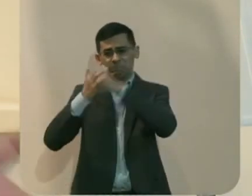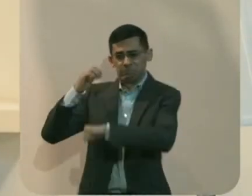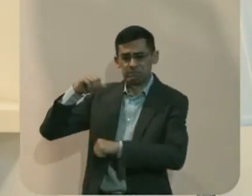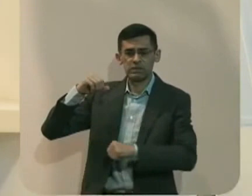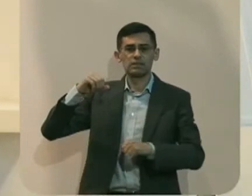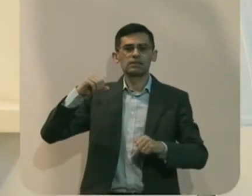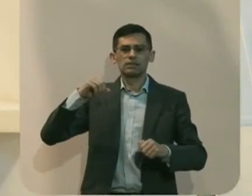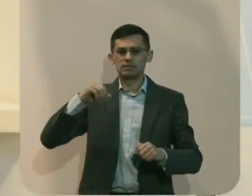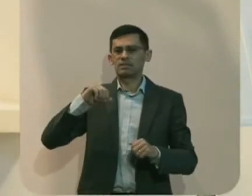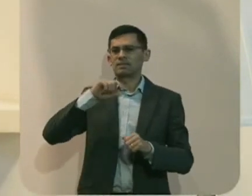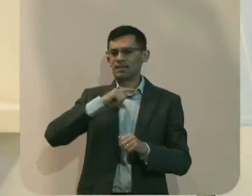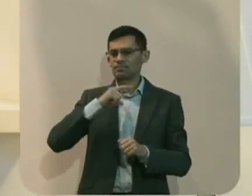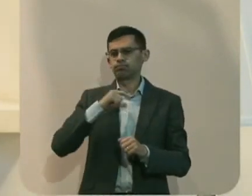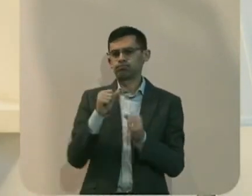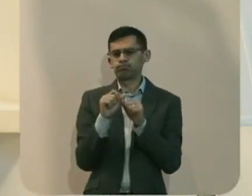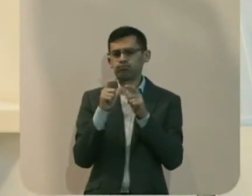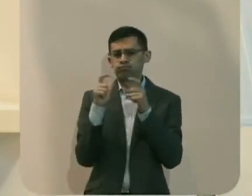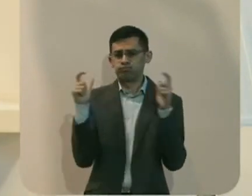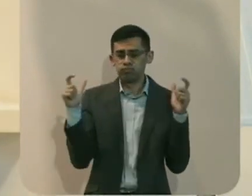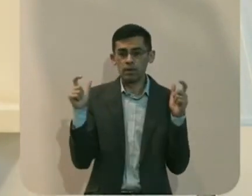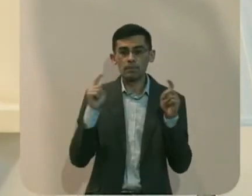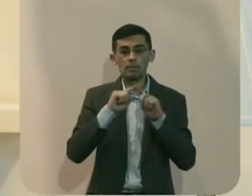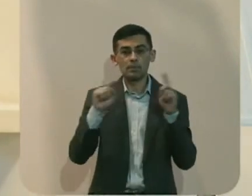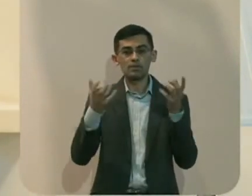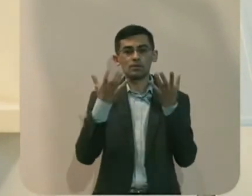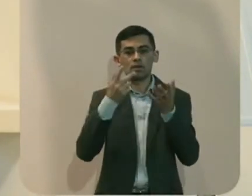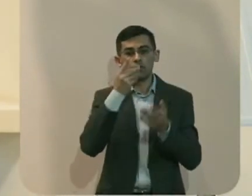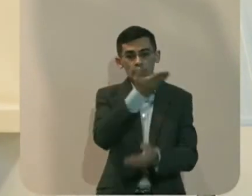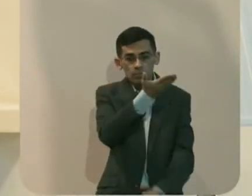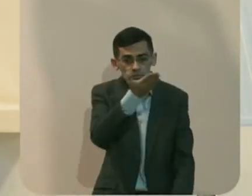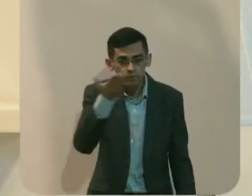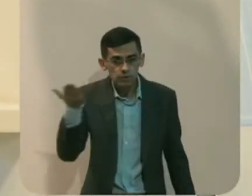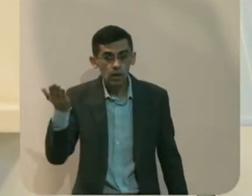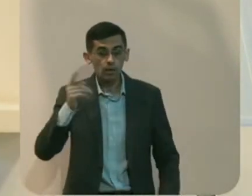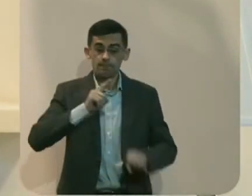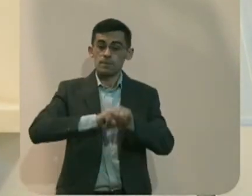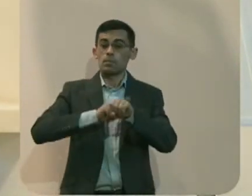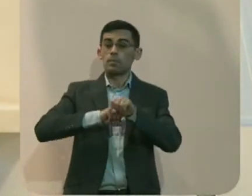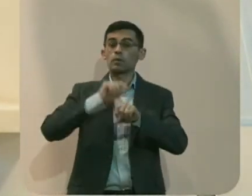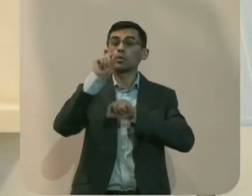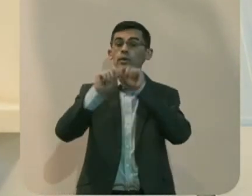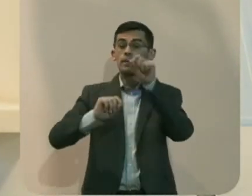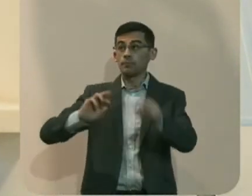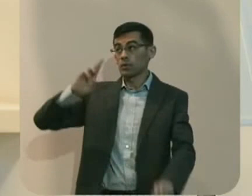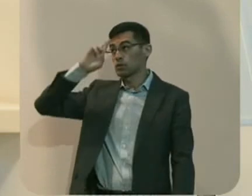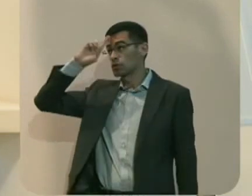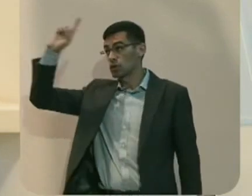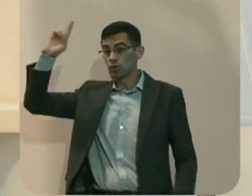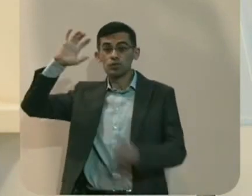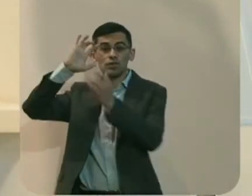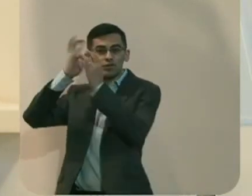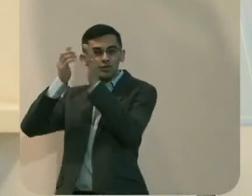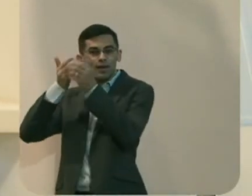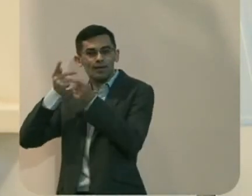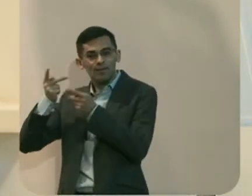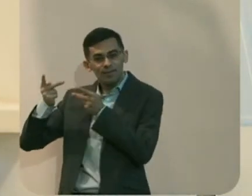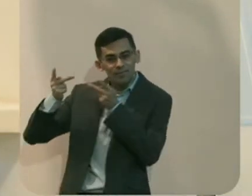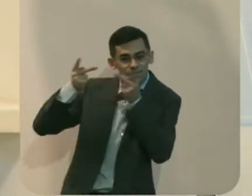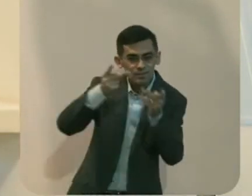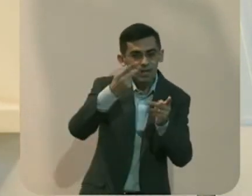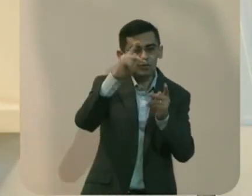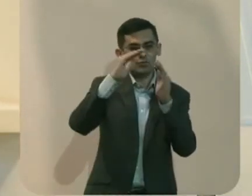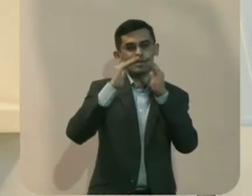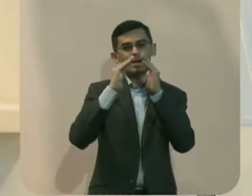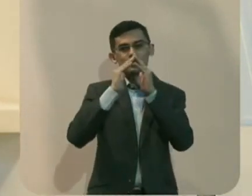disso cresceu muito. Mas eu quero dizer para você que nessa hora o Senhor Jesus quer entrar na sua casa e